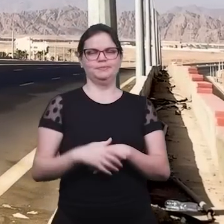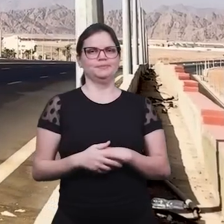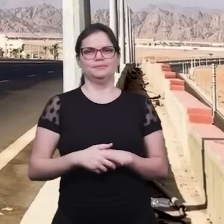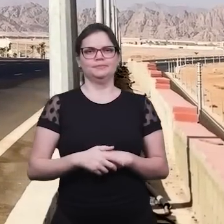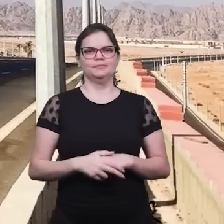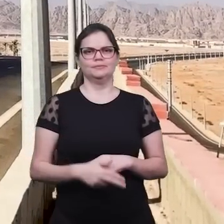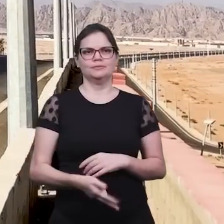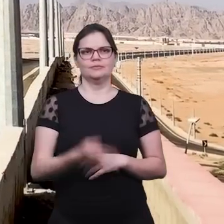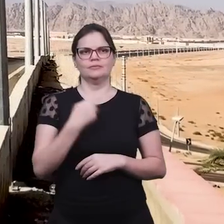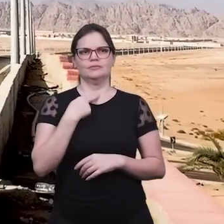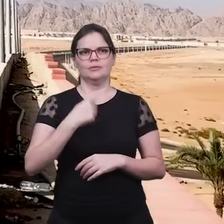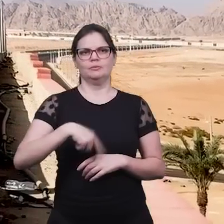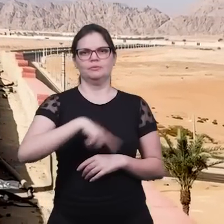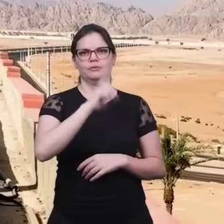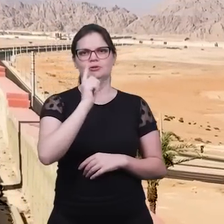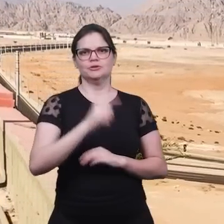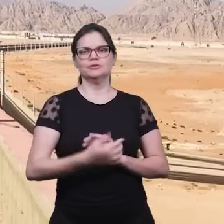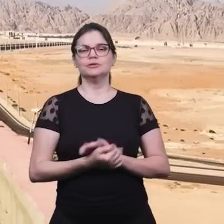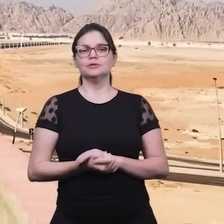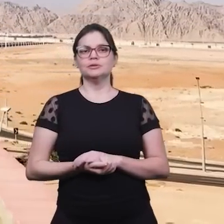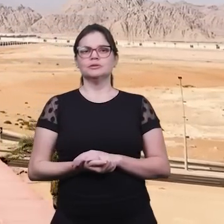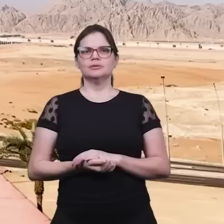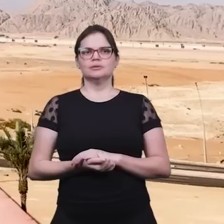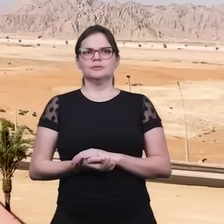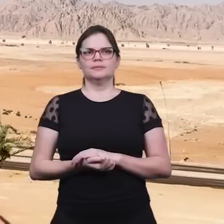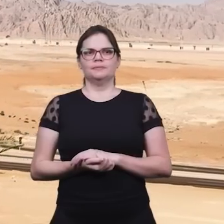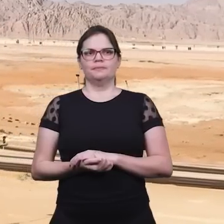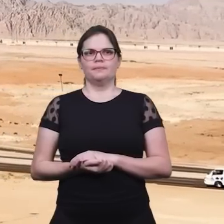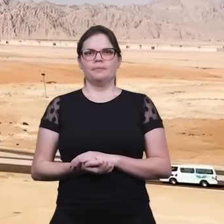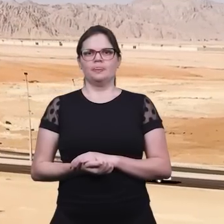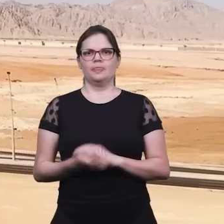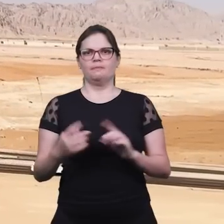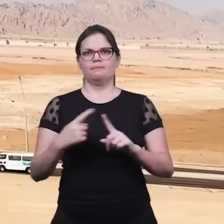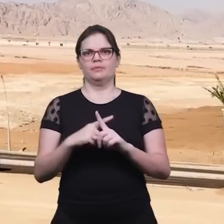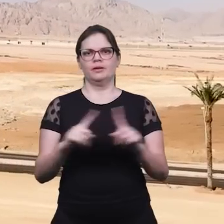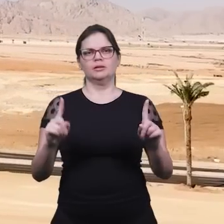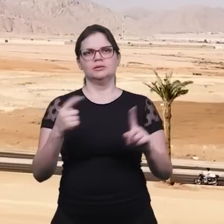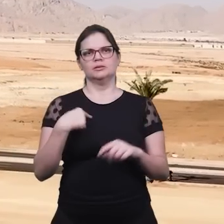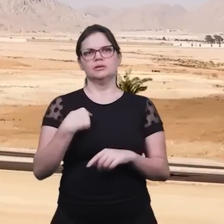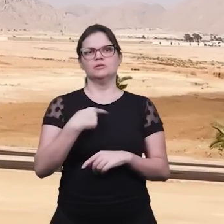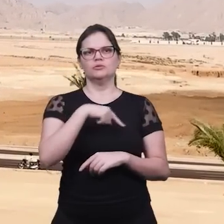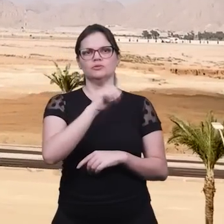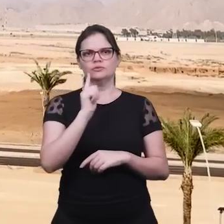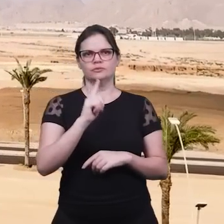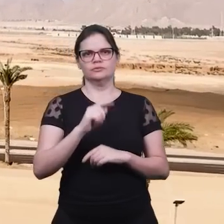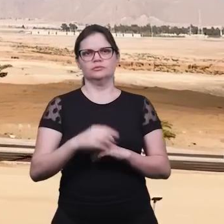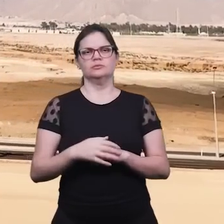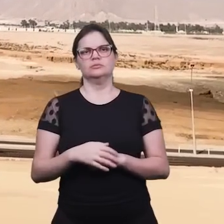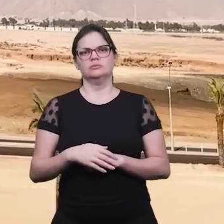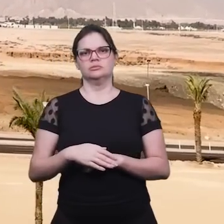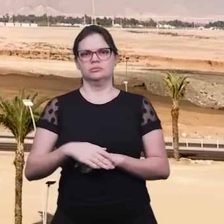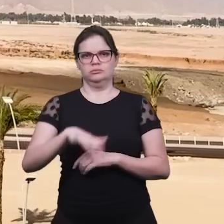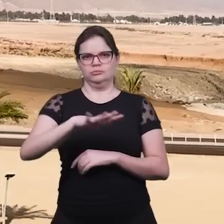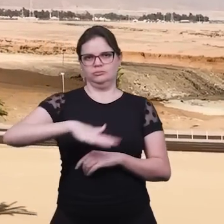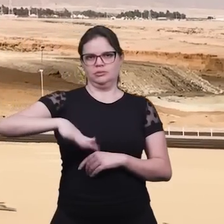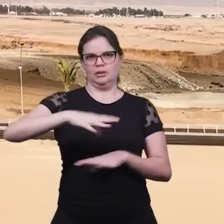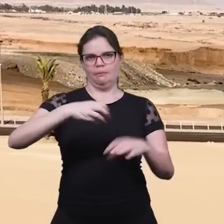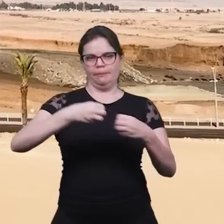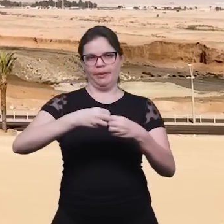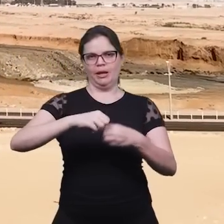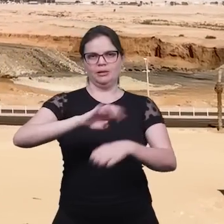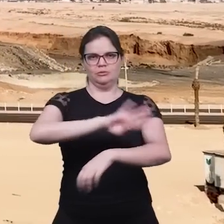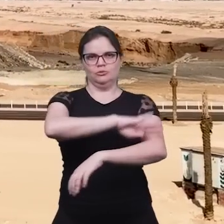Sinai, até tem as imagens ali essa região aqui? Isso, tem a região das cordilheiras ali do